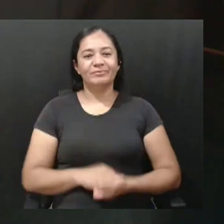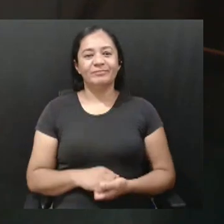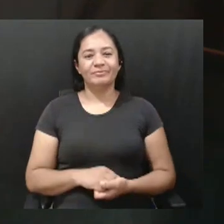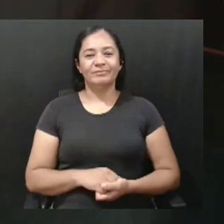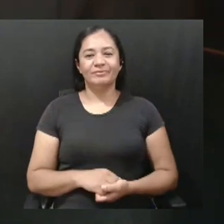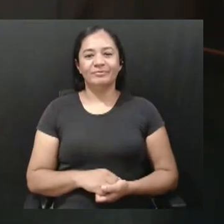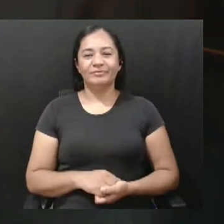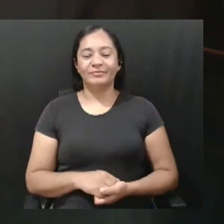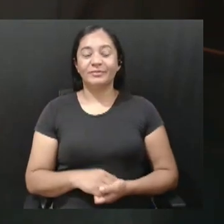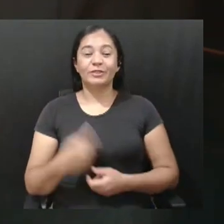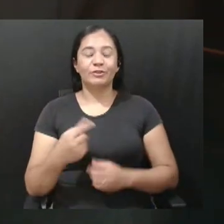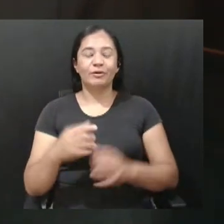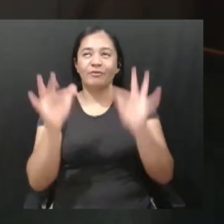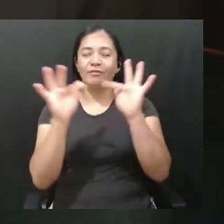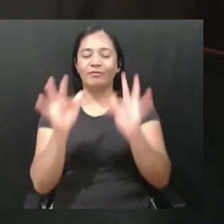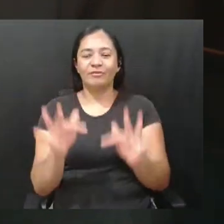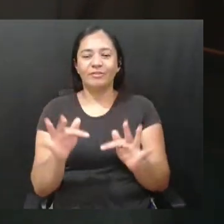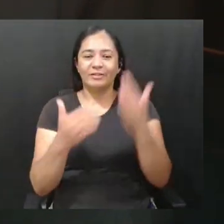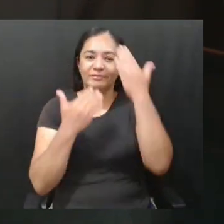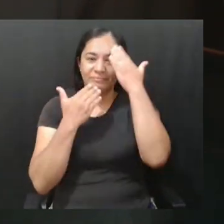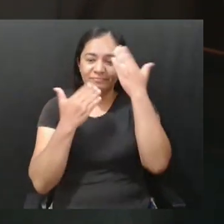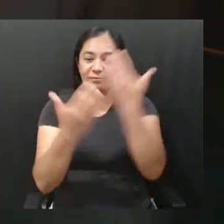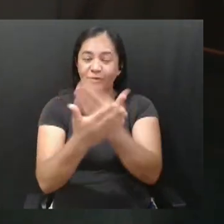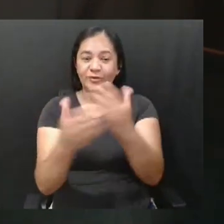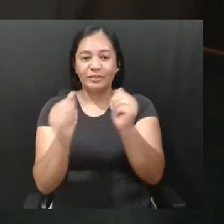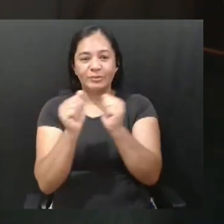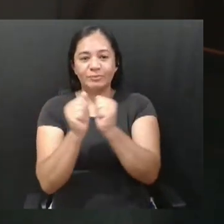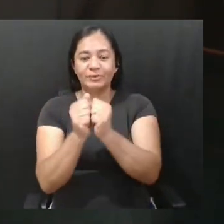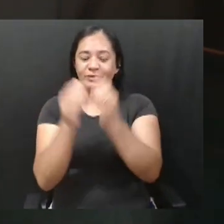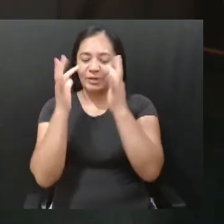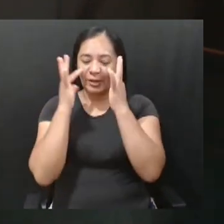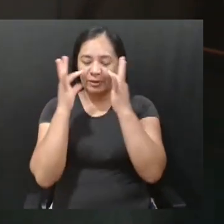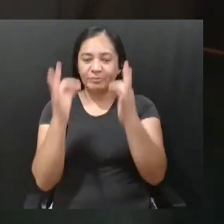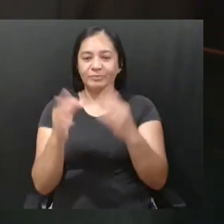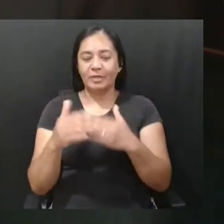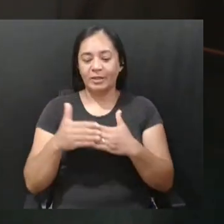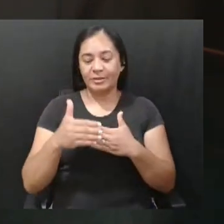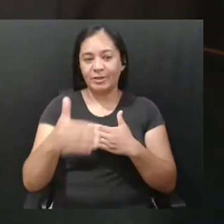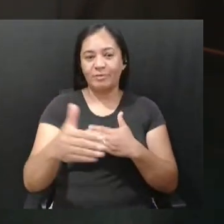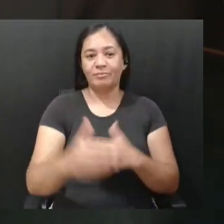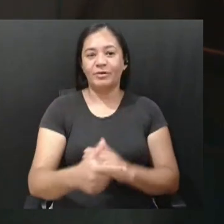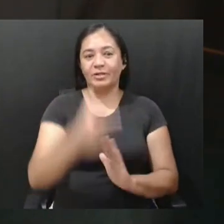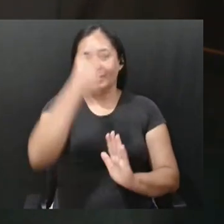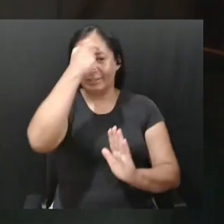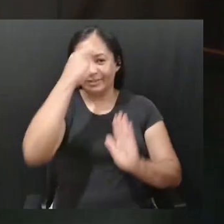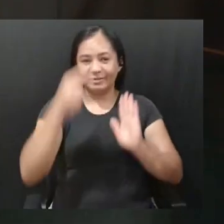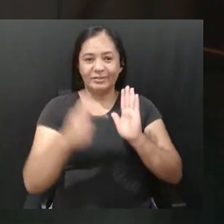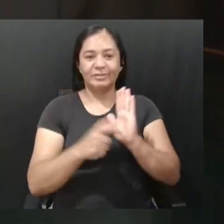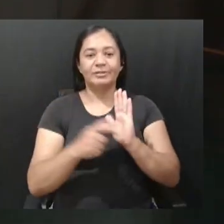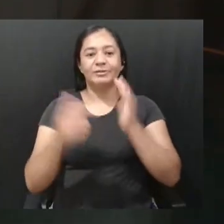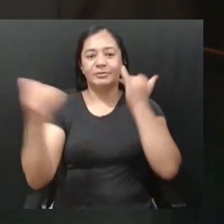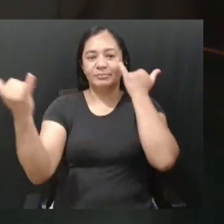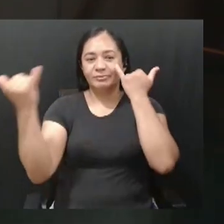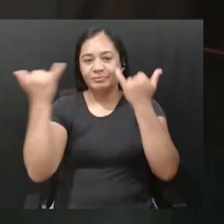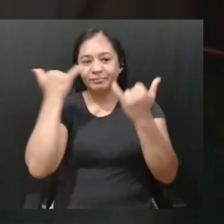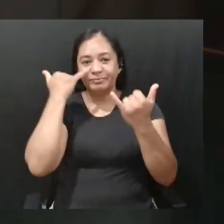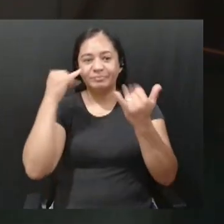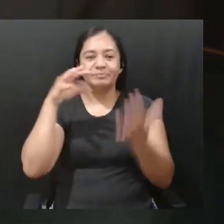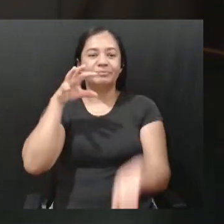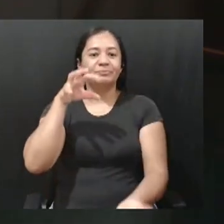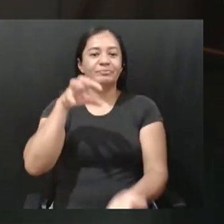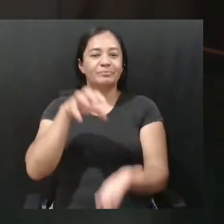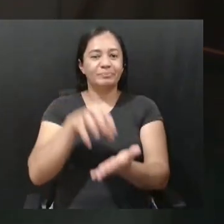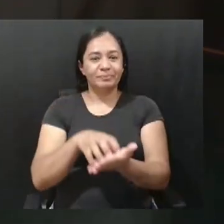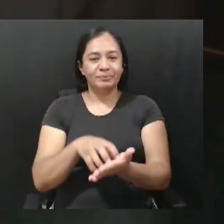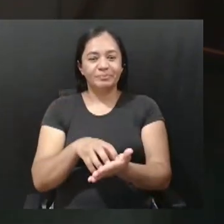muito feliz, agradece você pela audiência, pela companhia. Daqui a pouquinho a Íria chega trazendo informações direto da Central IA de